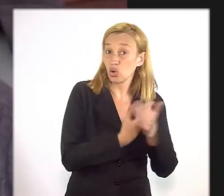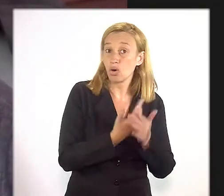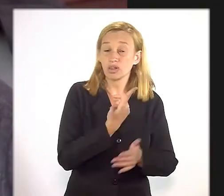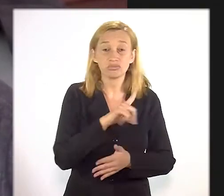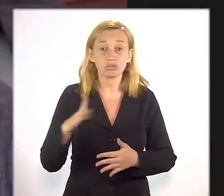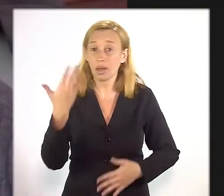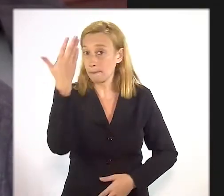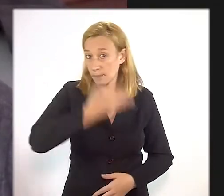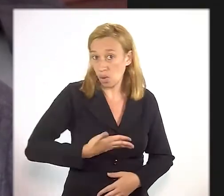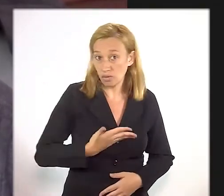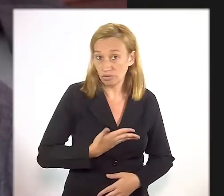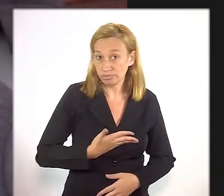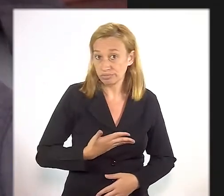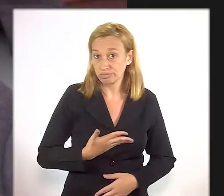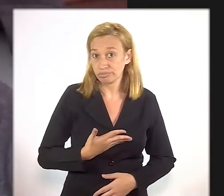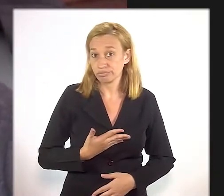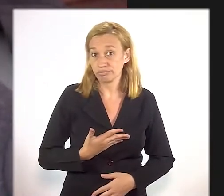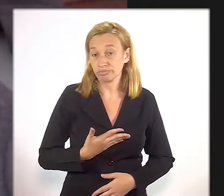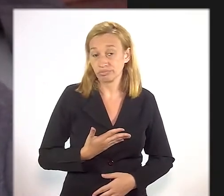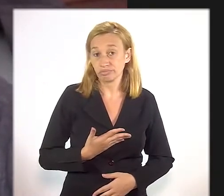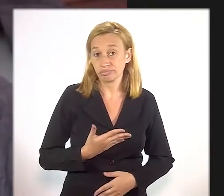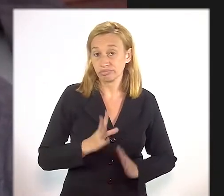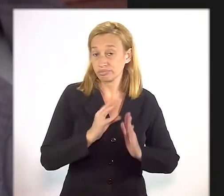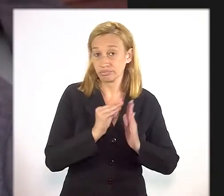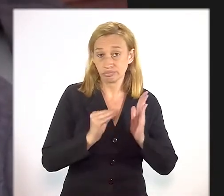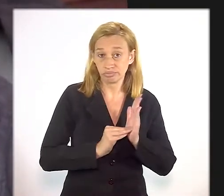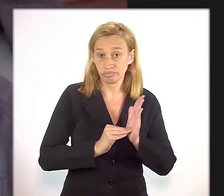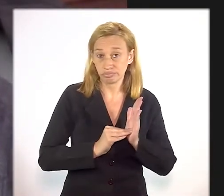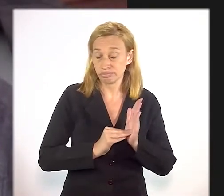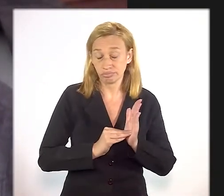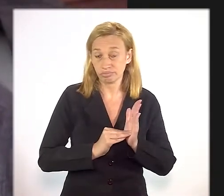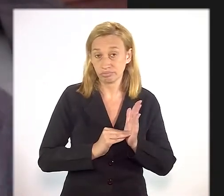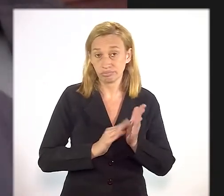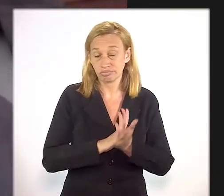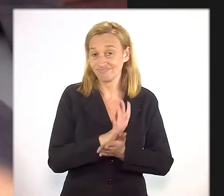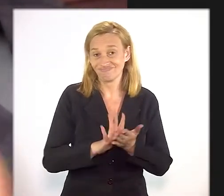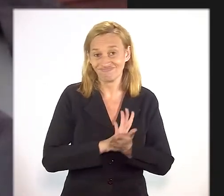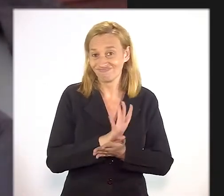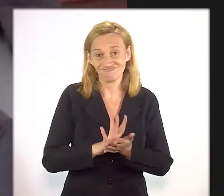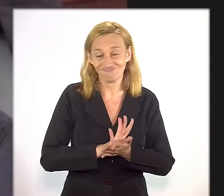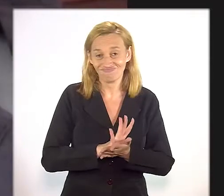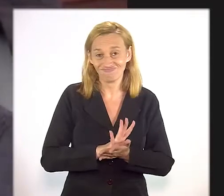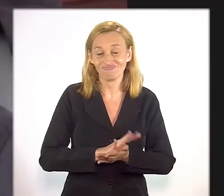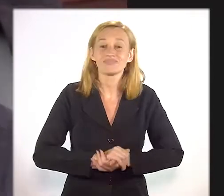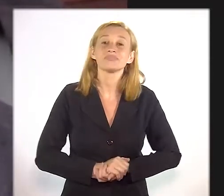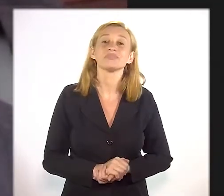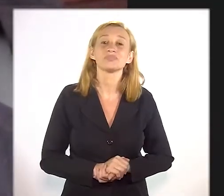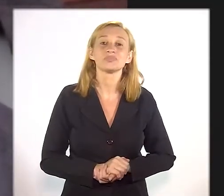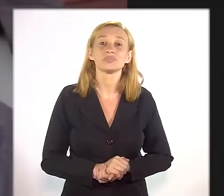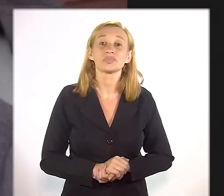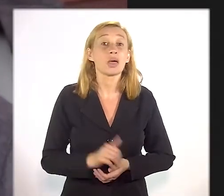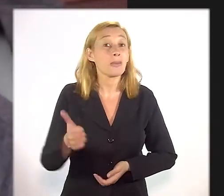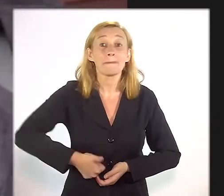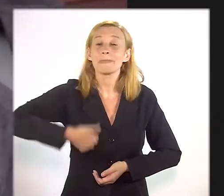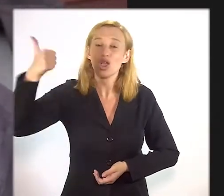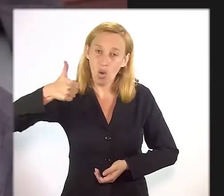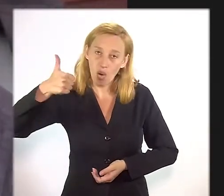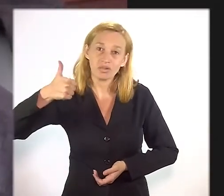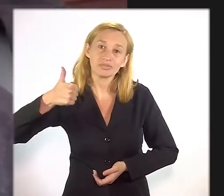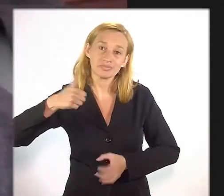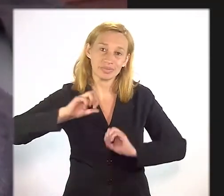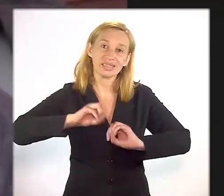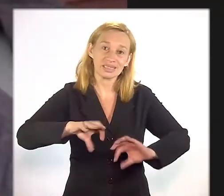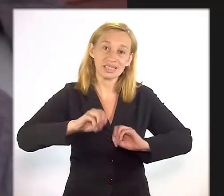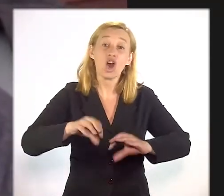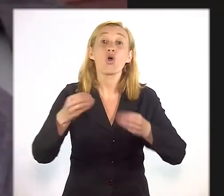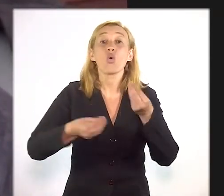na escola que não tem prova, que não temos prova, não prova nada, é perder tempo e má educação, que posso explicar, são os melhores